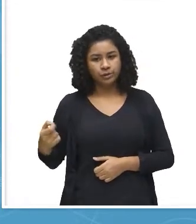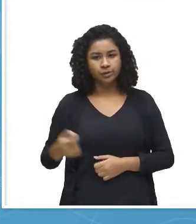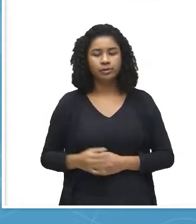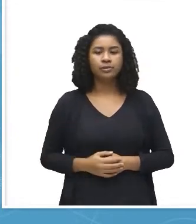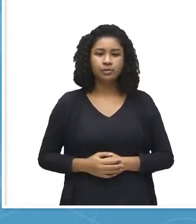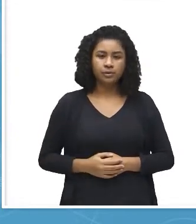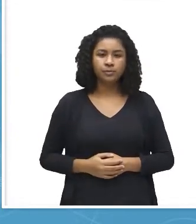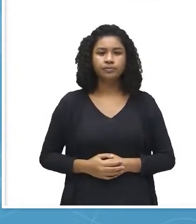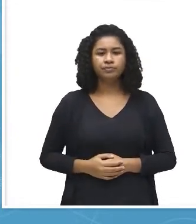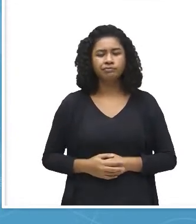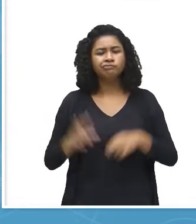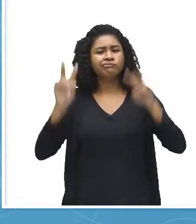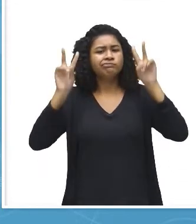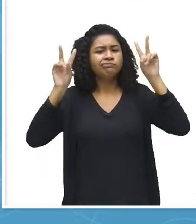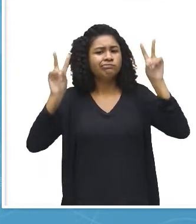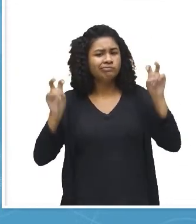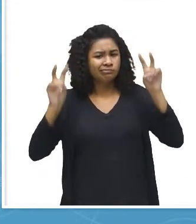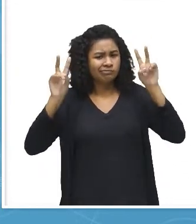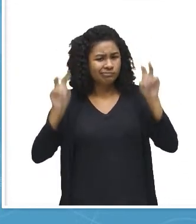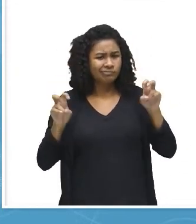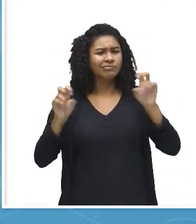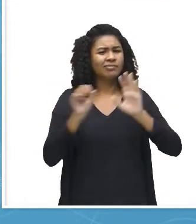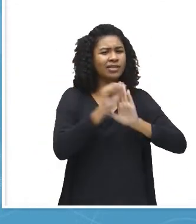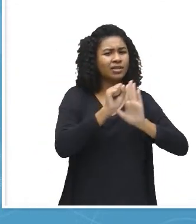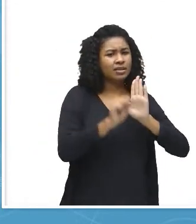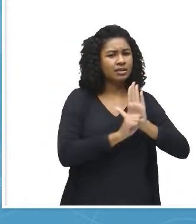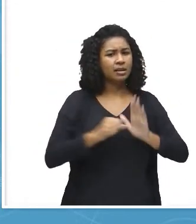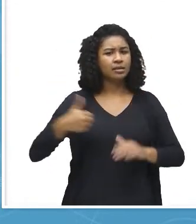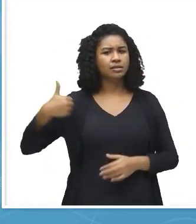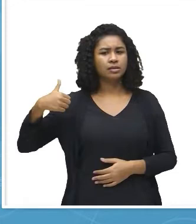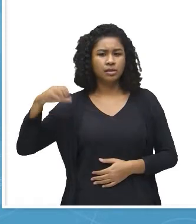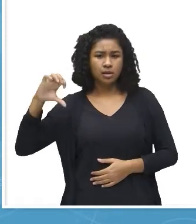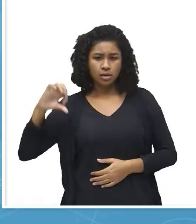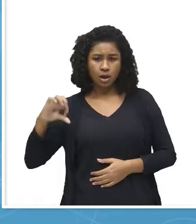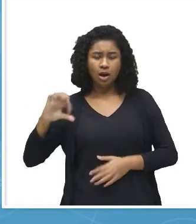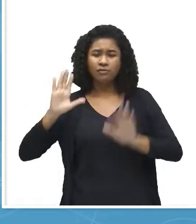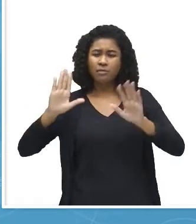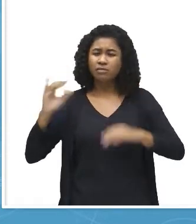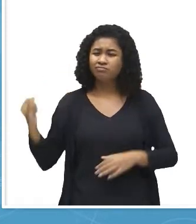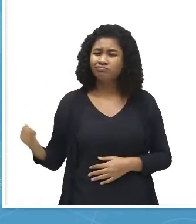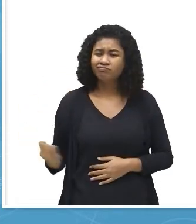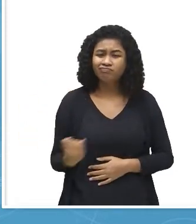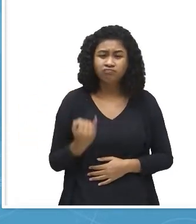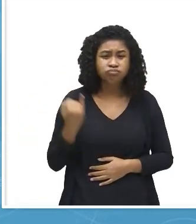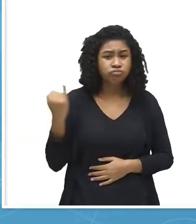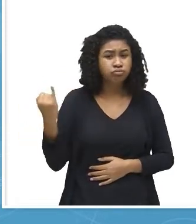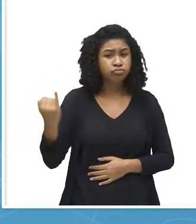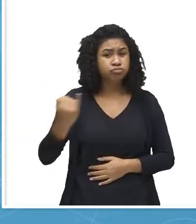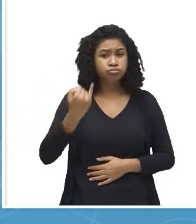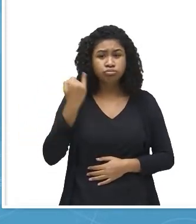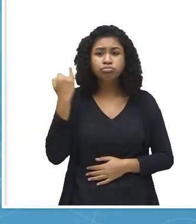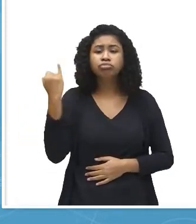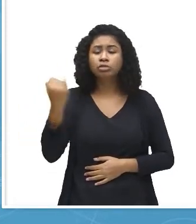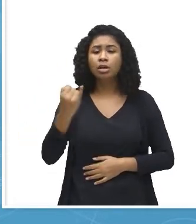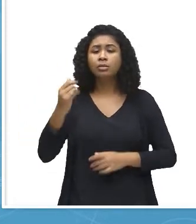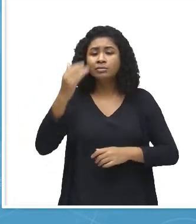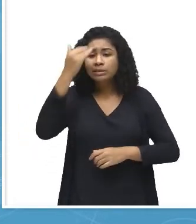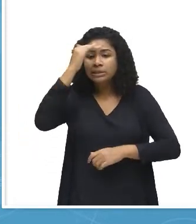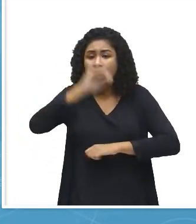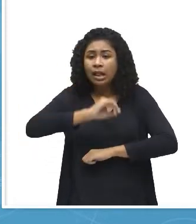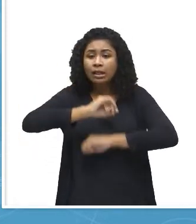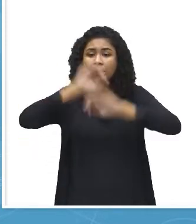esse seja um tema lá do século XIX, ele é essencial para que a gente compreenda o que vai acontecer